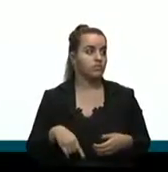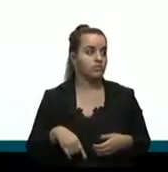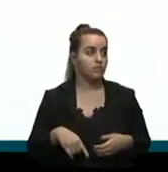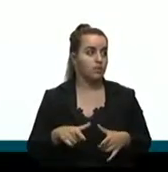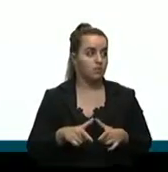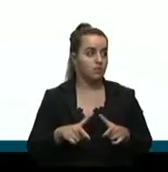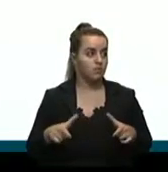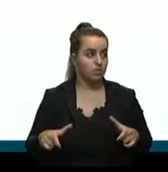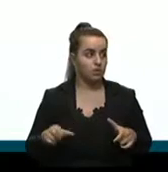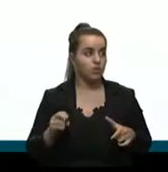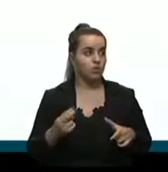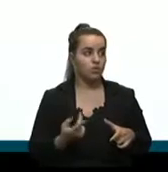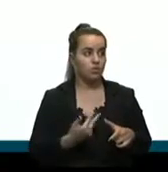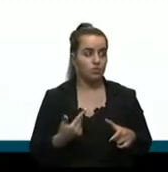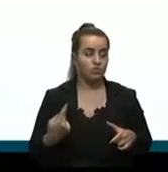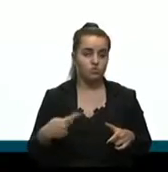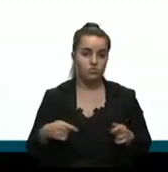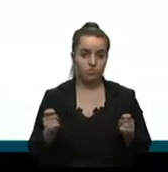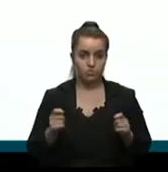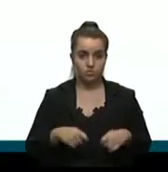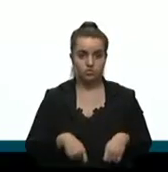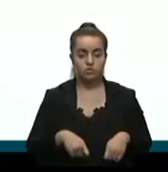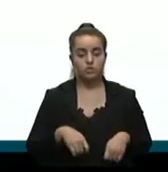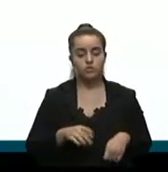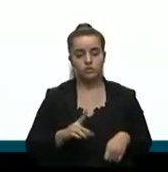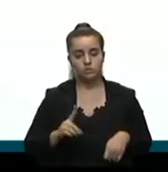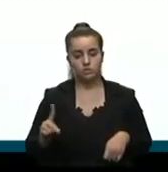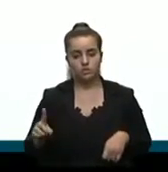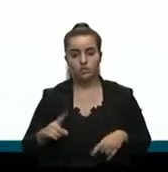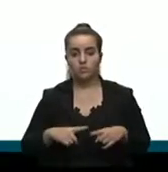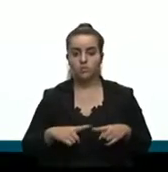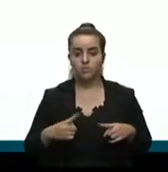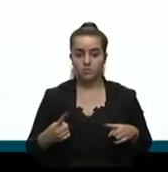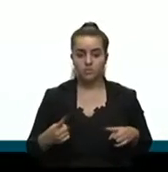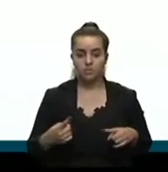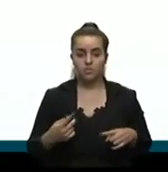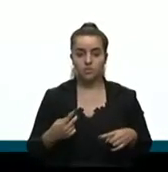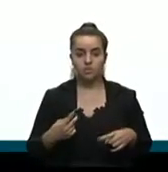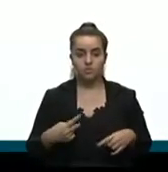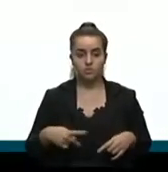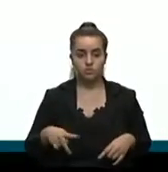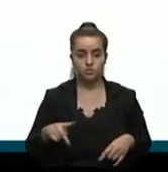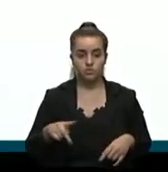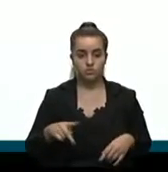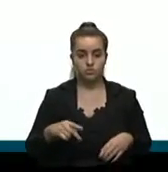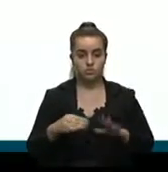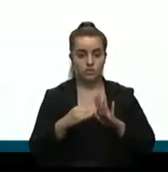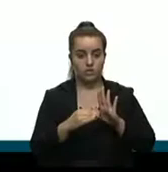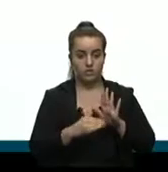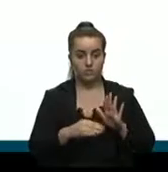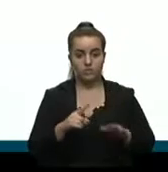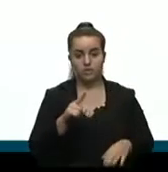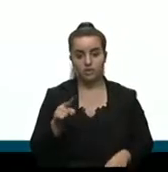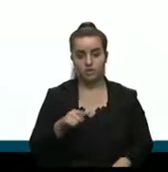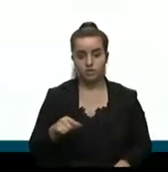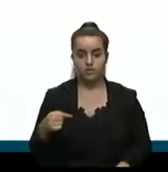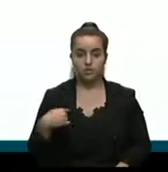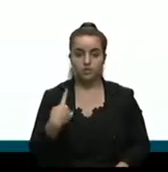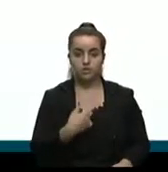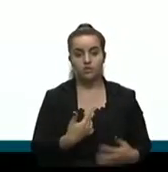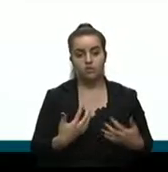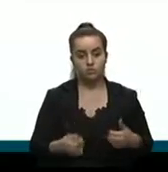ou seja, a probabilidade à direita. Porém, a tabela Z que nós vamos utilizar para o